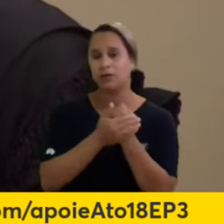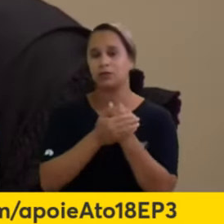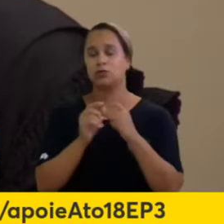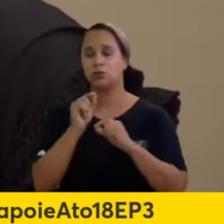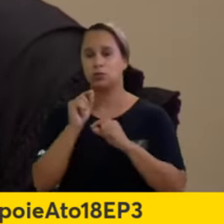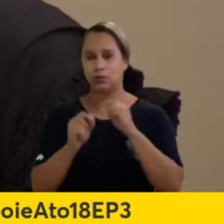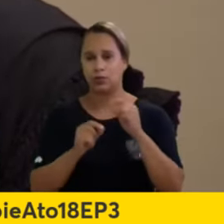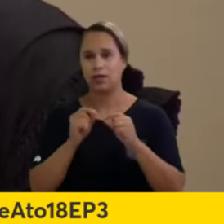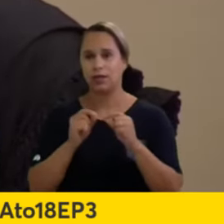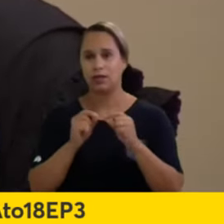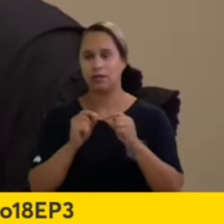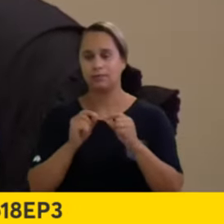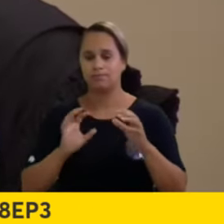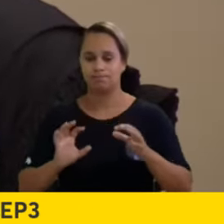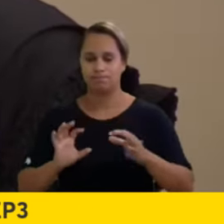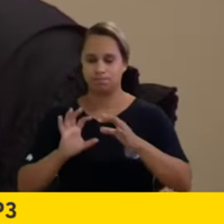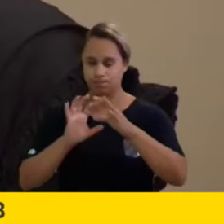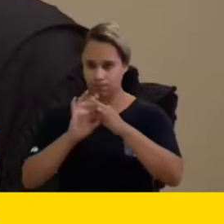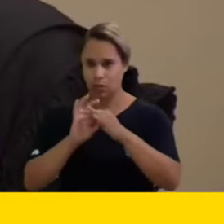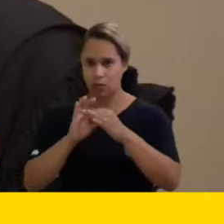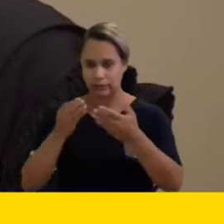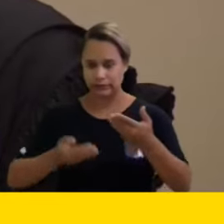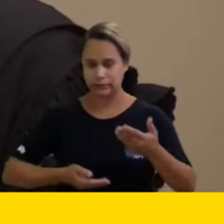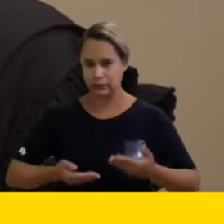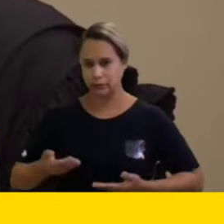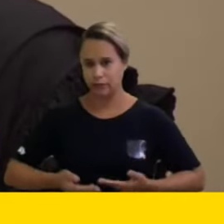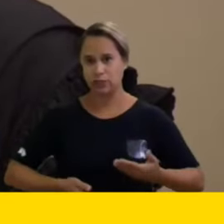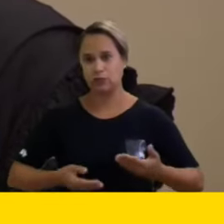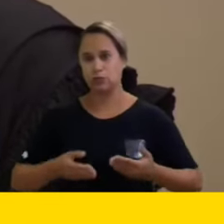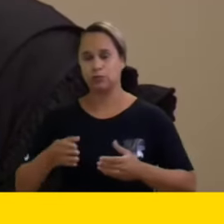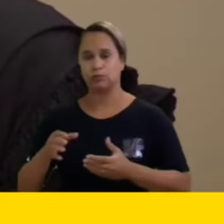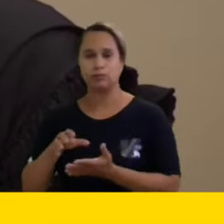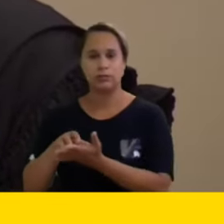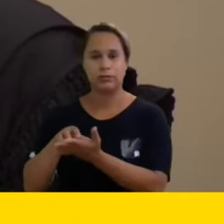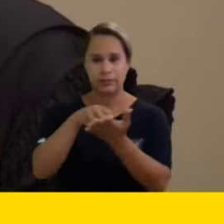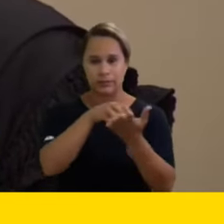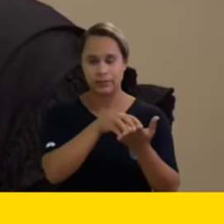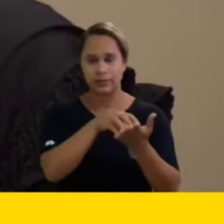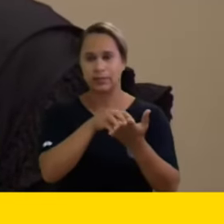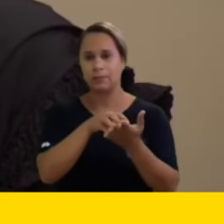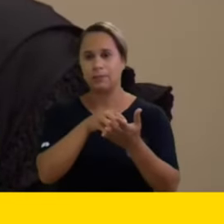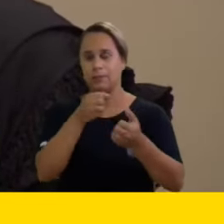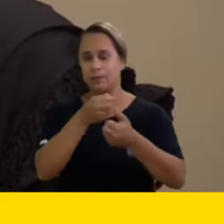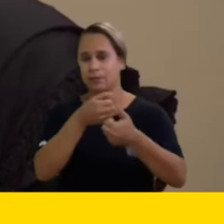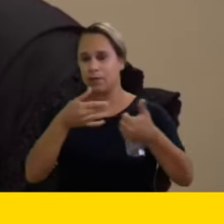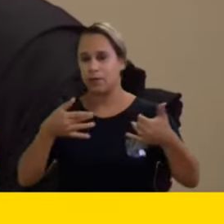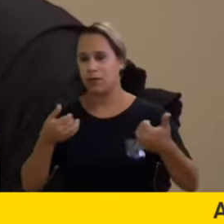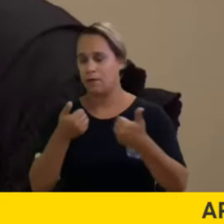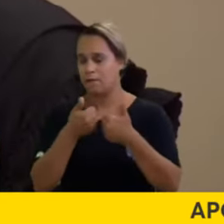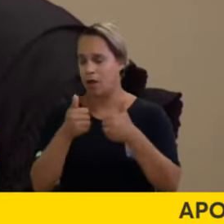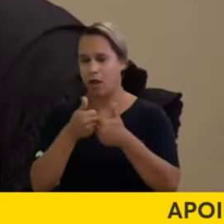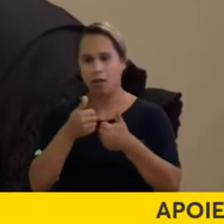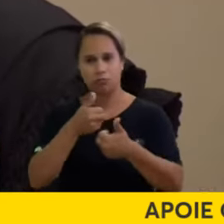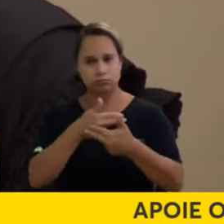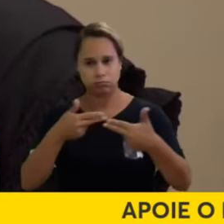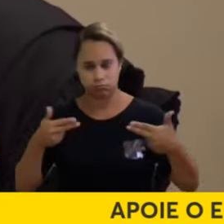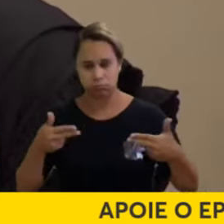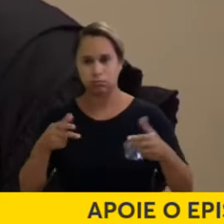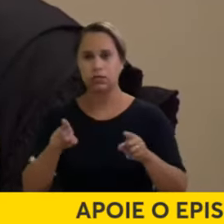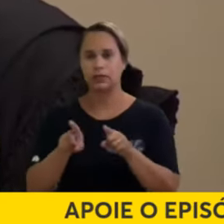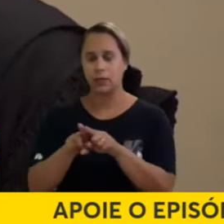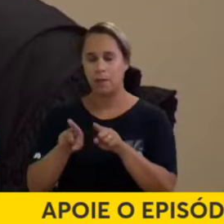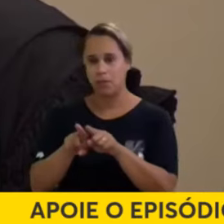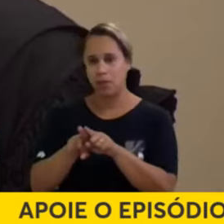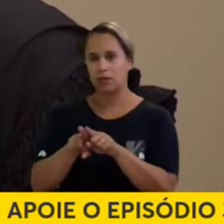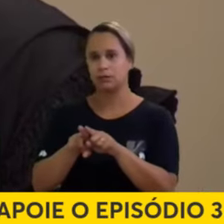do então pré-candidato tanto por meio de locação de veículos para deslocamentos relacionados eventos específicos de pré-campanha tanto pela aquisição de